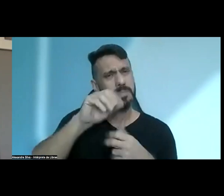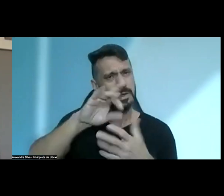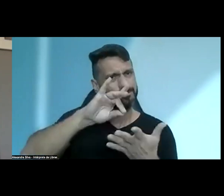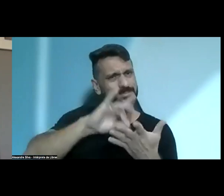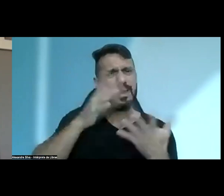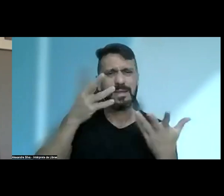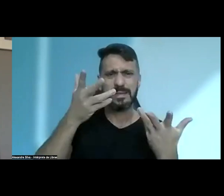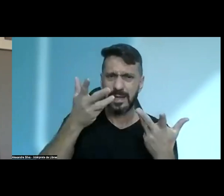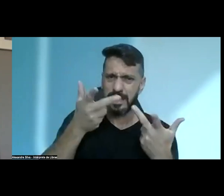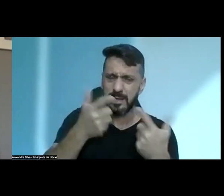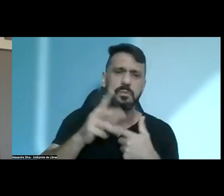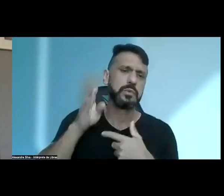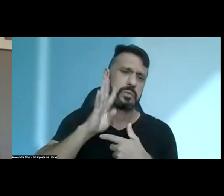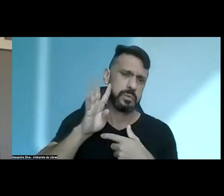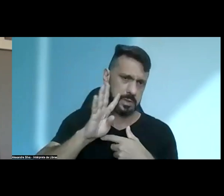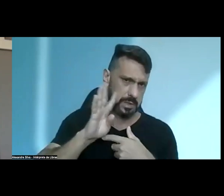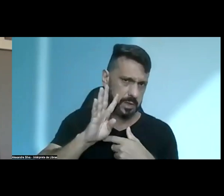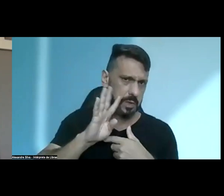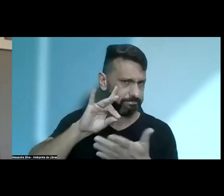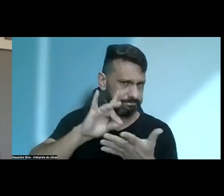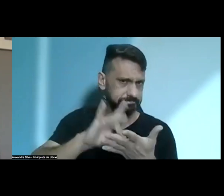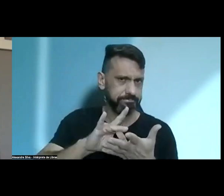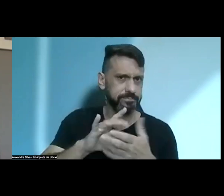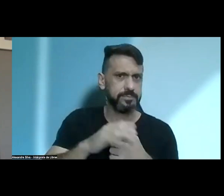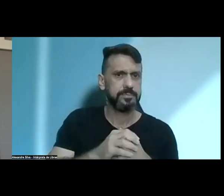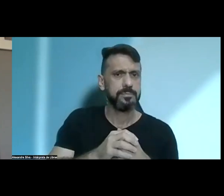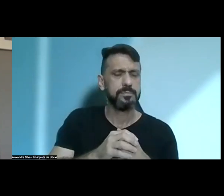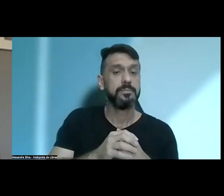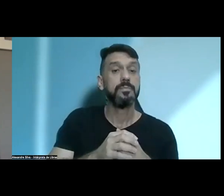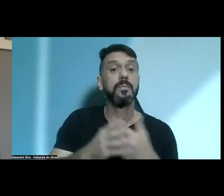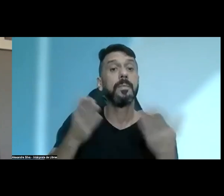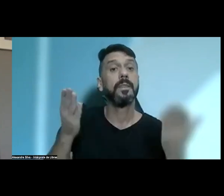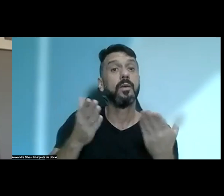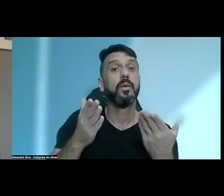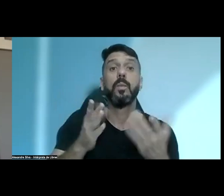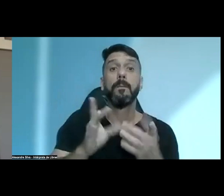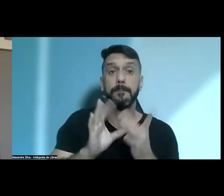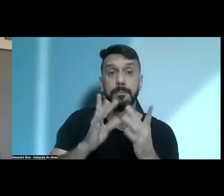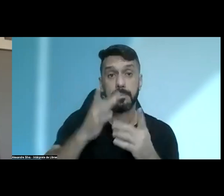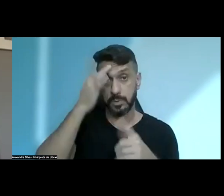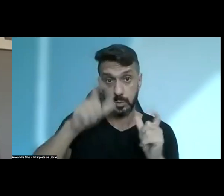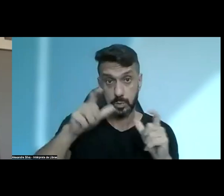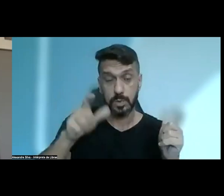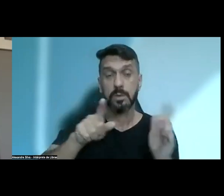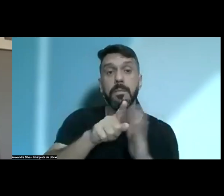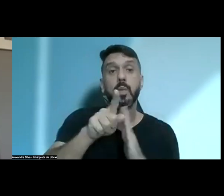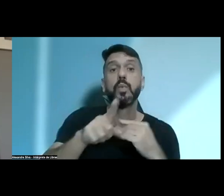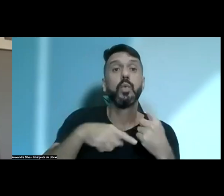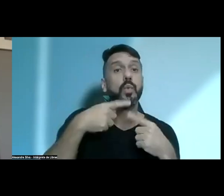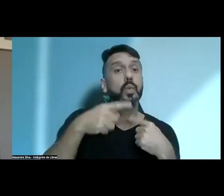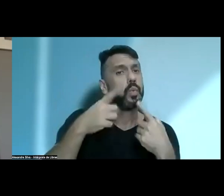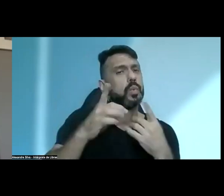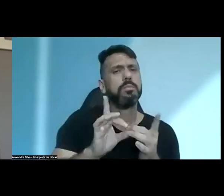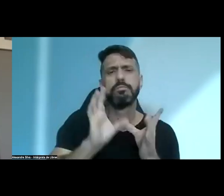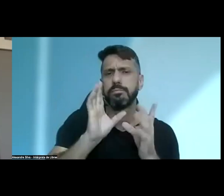excelente, muito legal mesmo. Agora eu vou, então, pessoal, quem tiver perguntas, por favor,